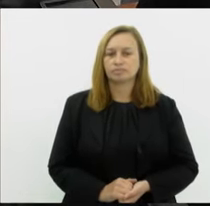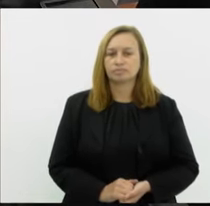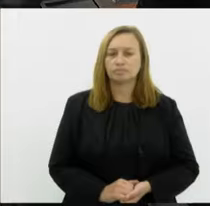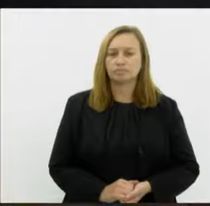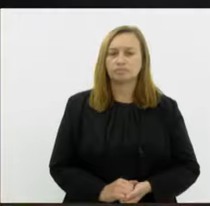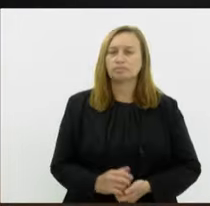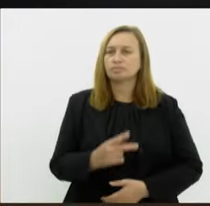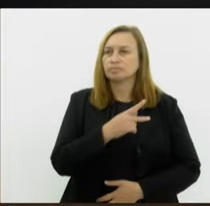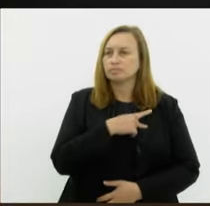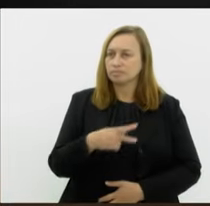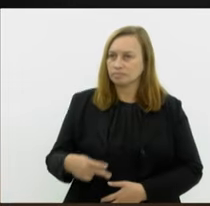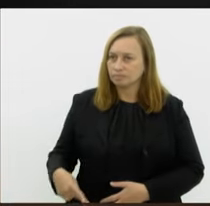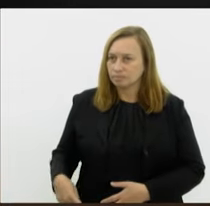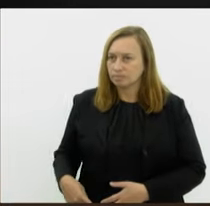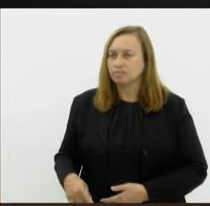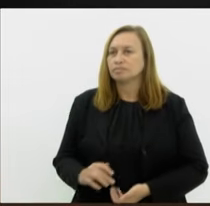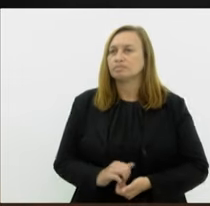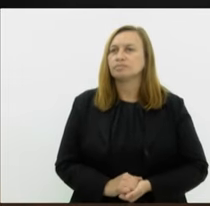Presidência